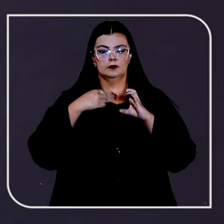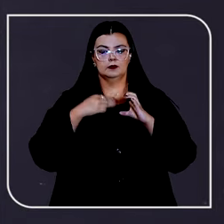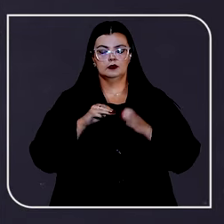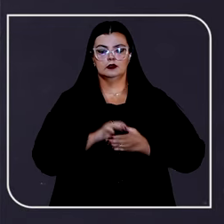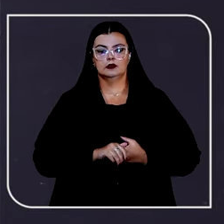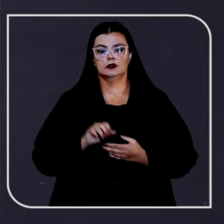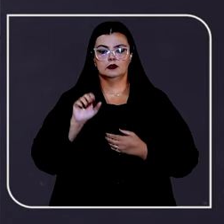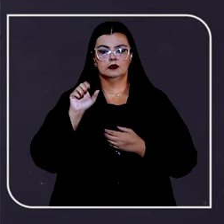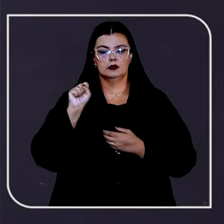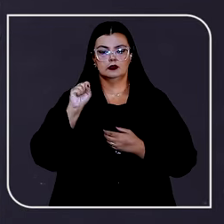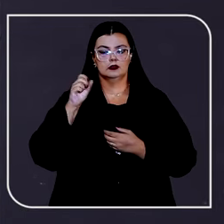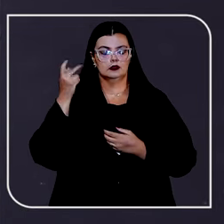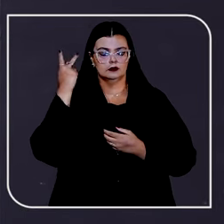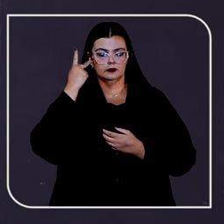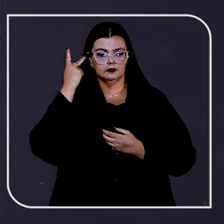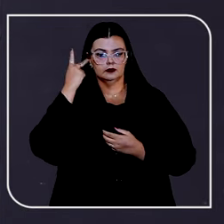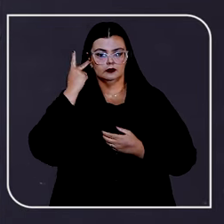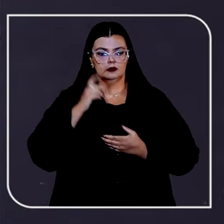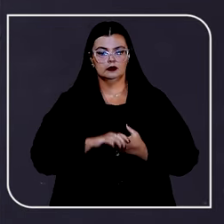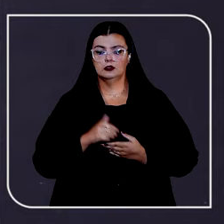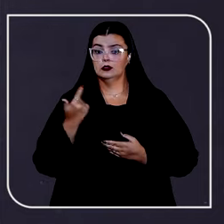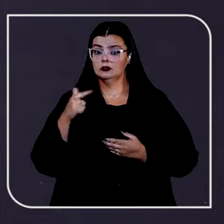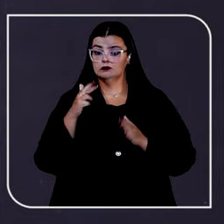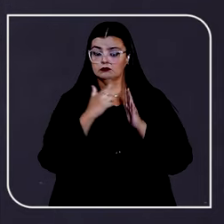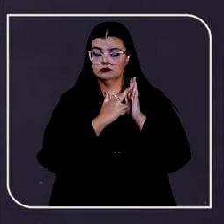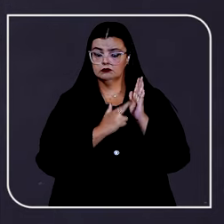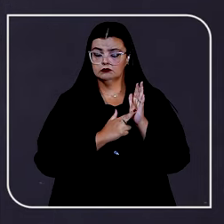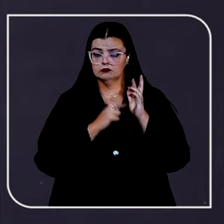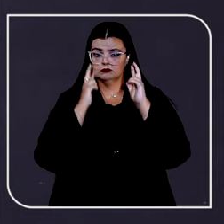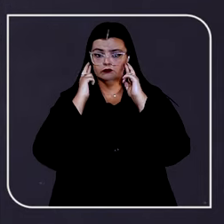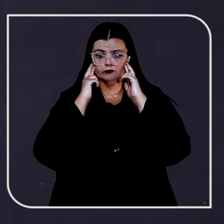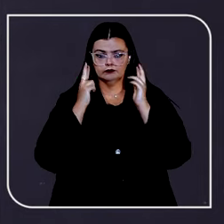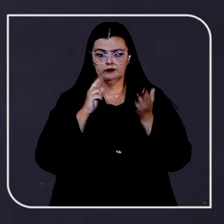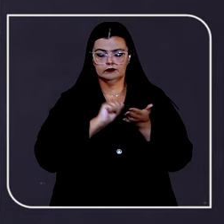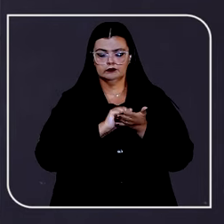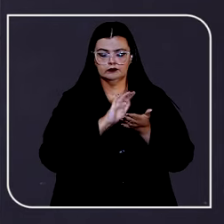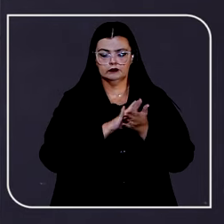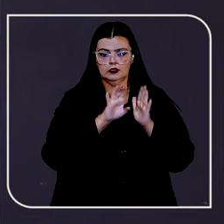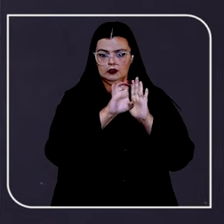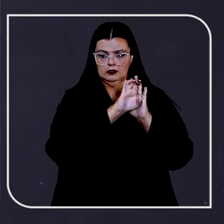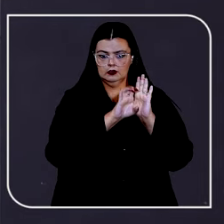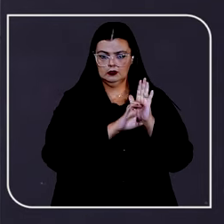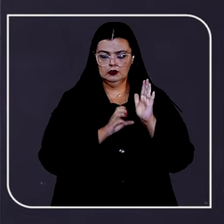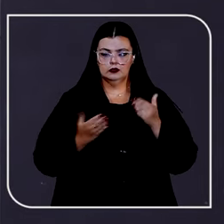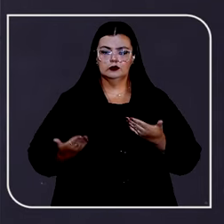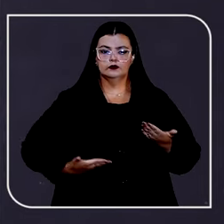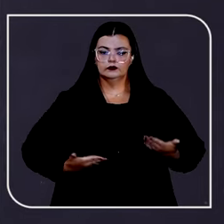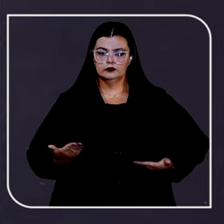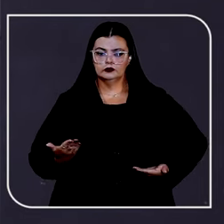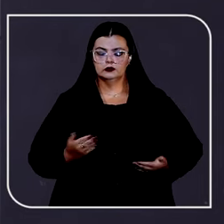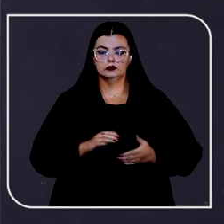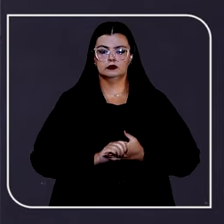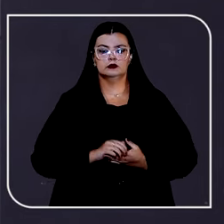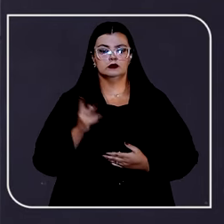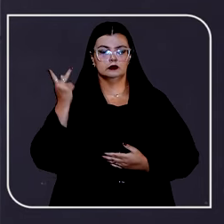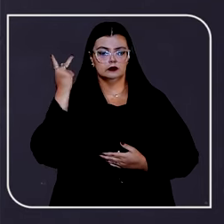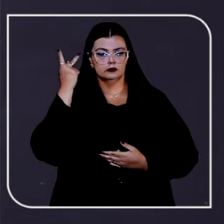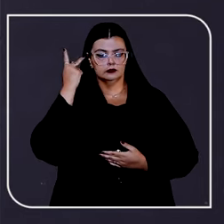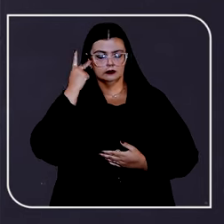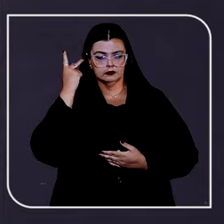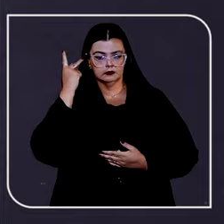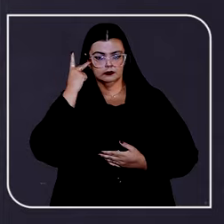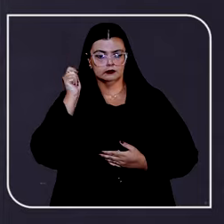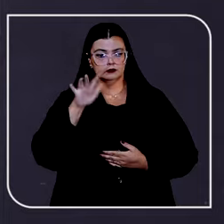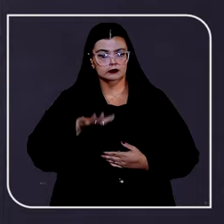do tjsp informando que não havia preenchido requisito de boa conduta previsto no Estatuto dos Funcionários Públicos civis de São